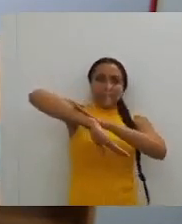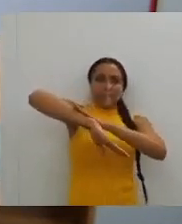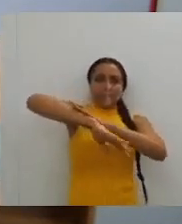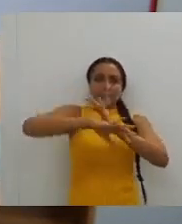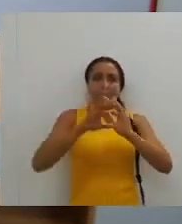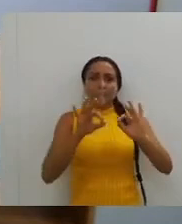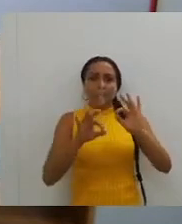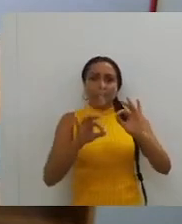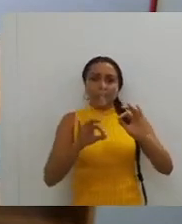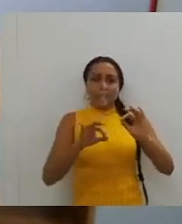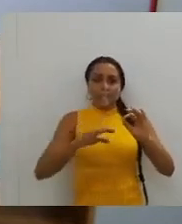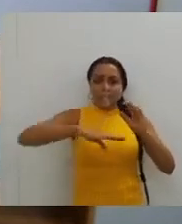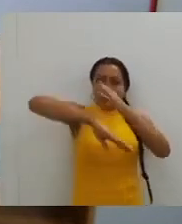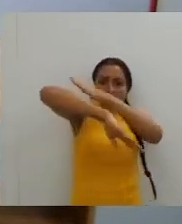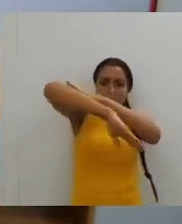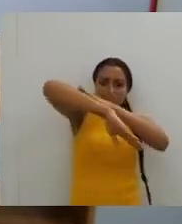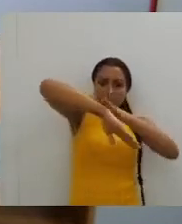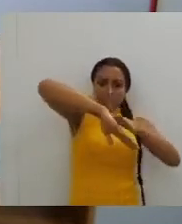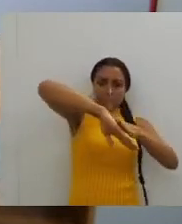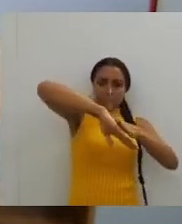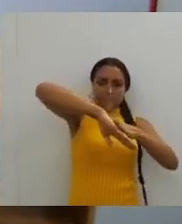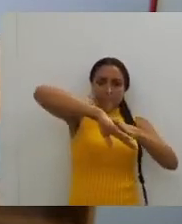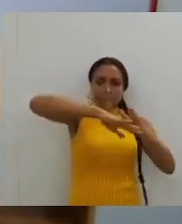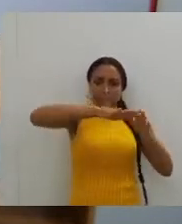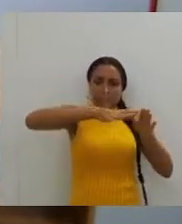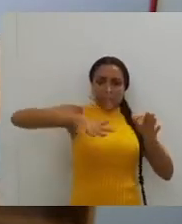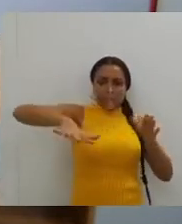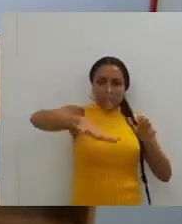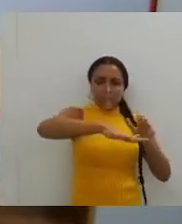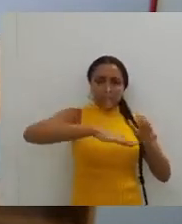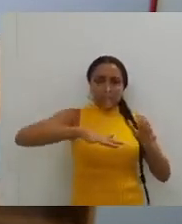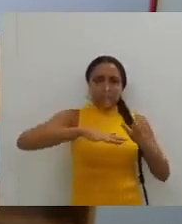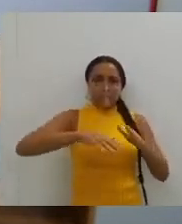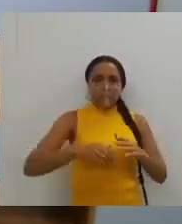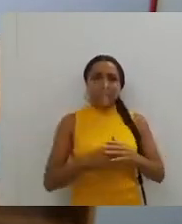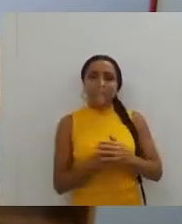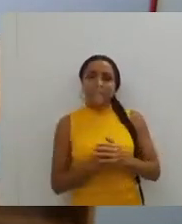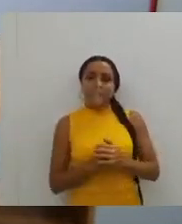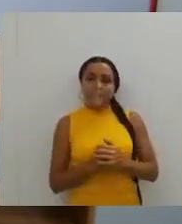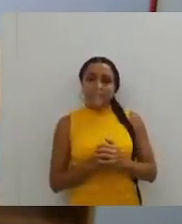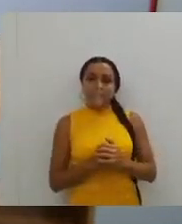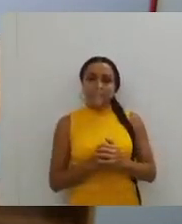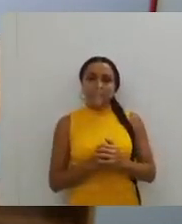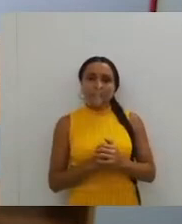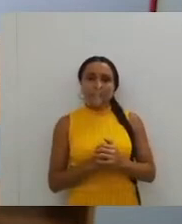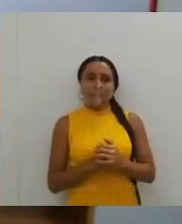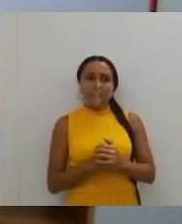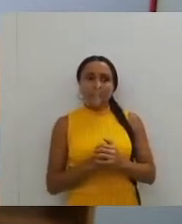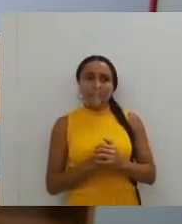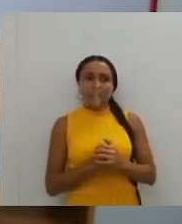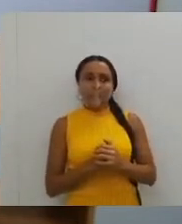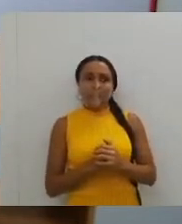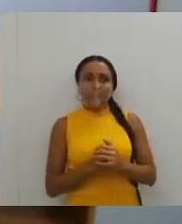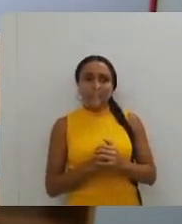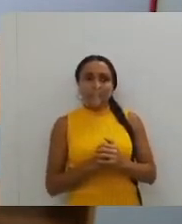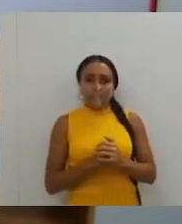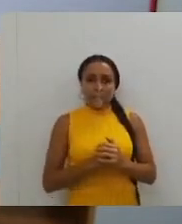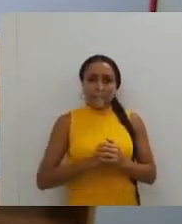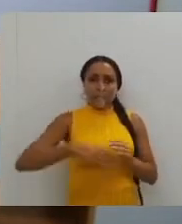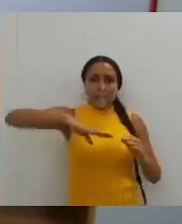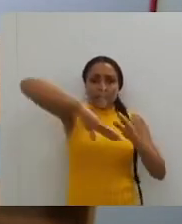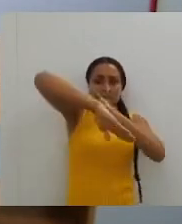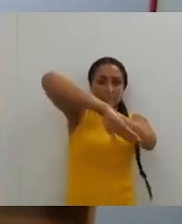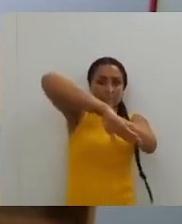formando um ângulo com a superfície. Essa rampa forma um ângulo com a superfície e esse